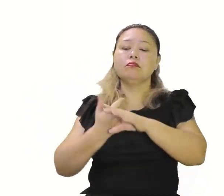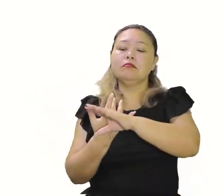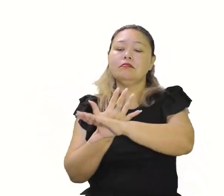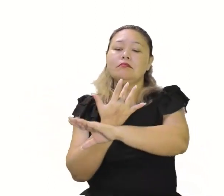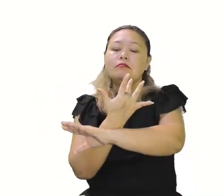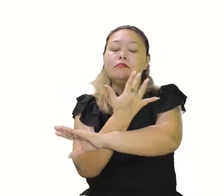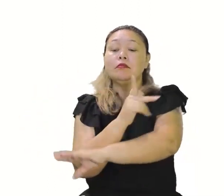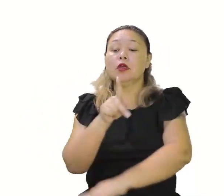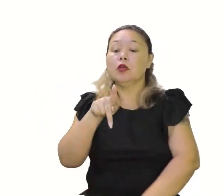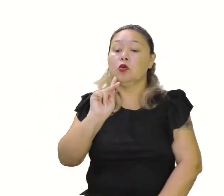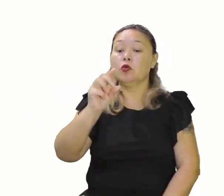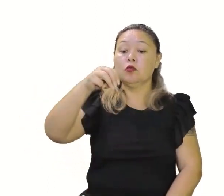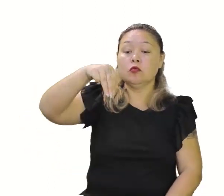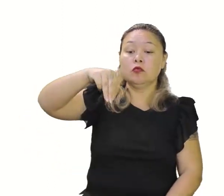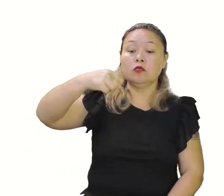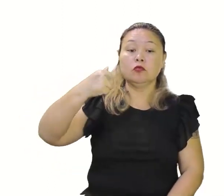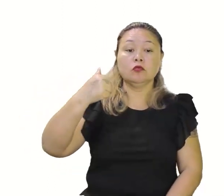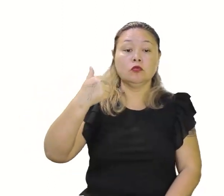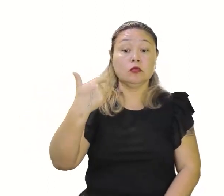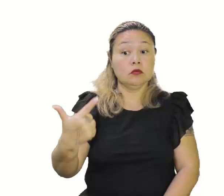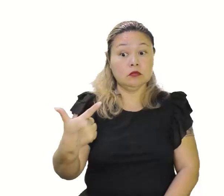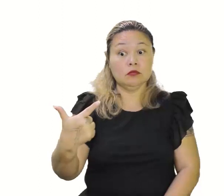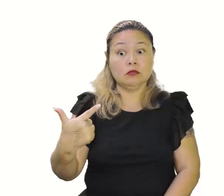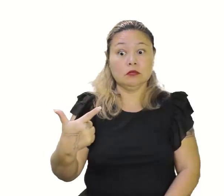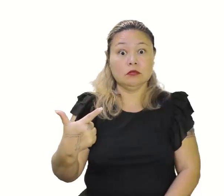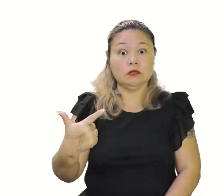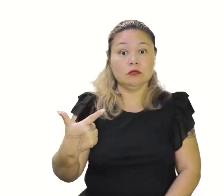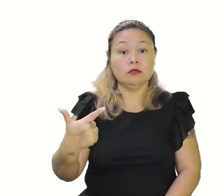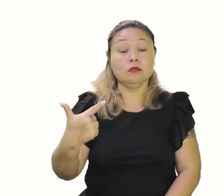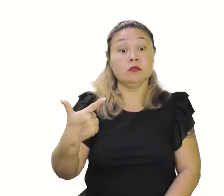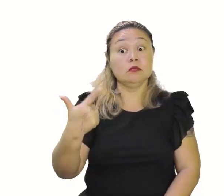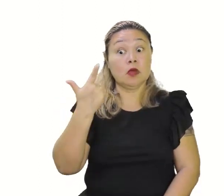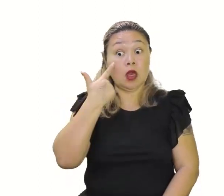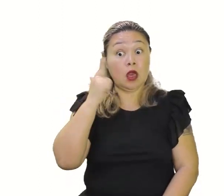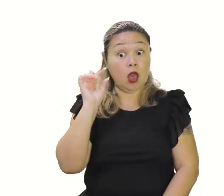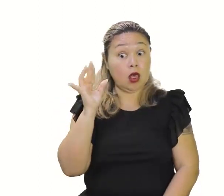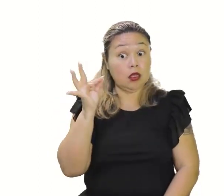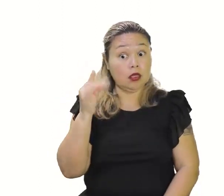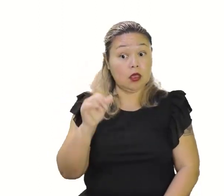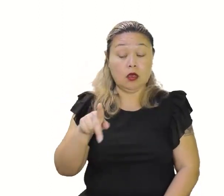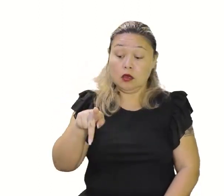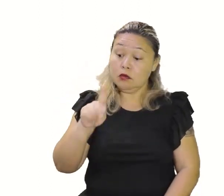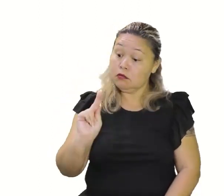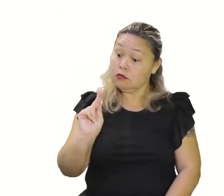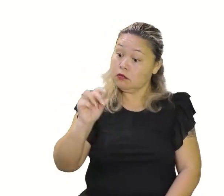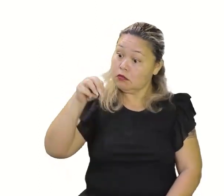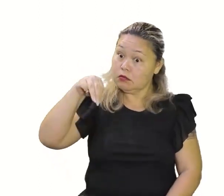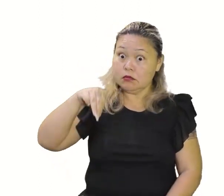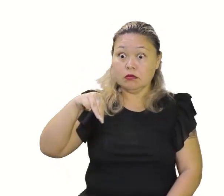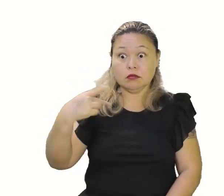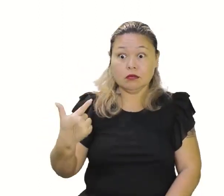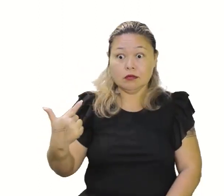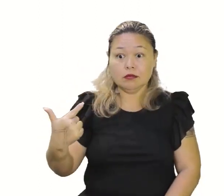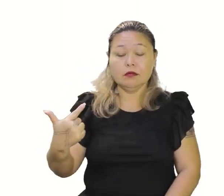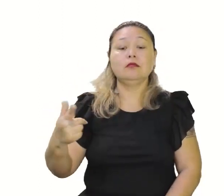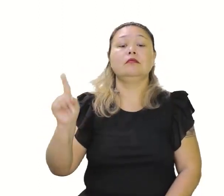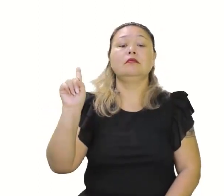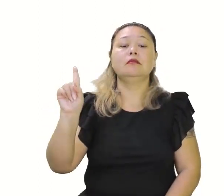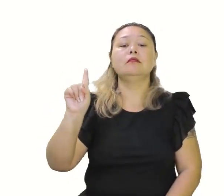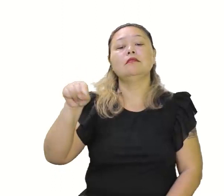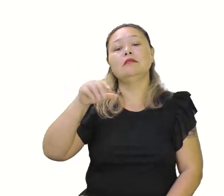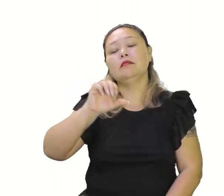em quilômetros quadrados? Olha lá o detalhe, quilômetros quadrados. E